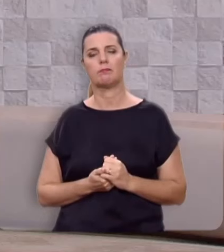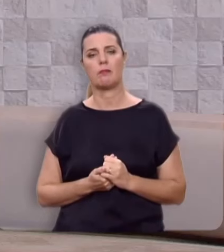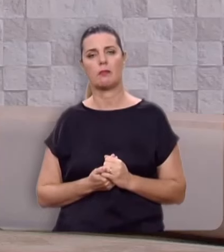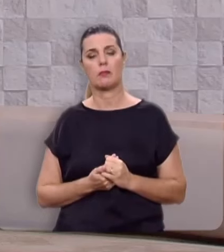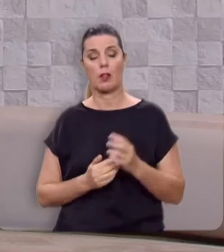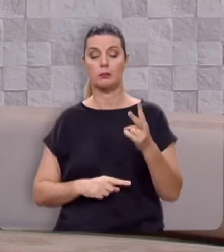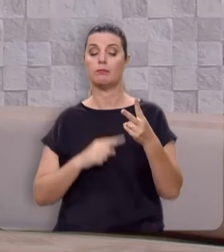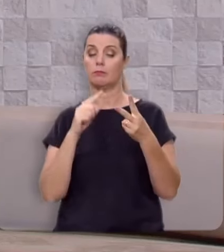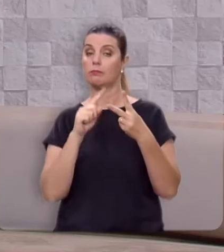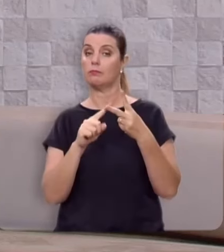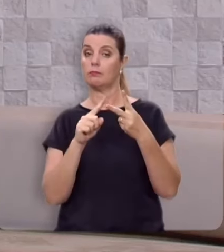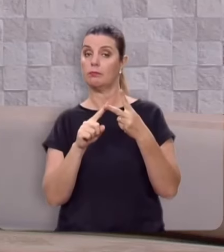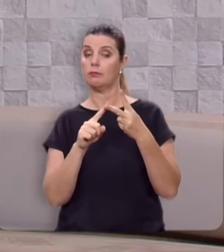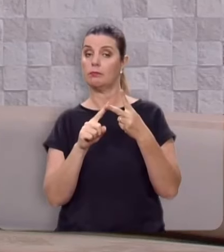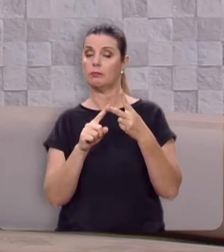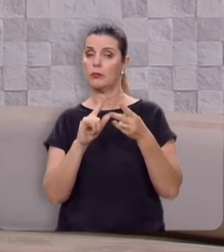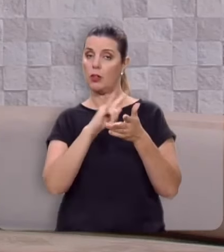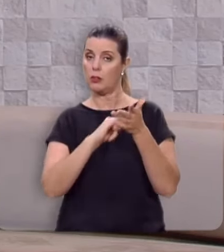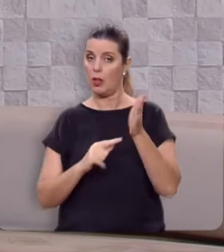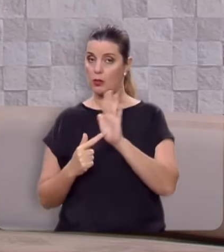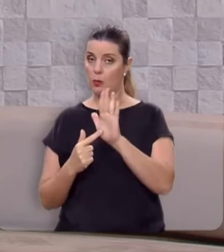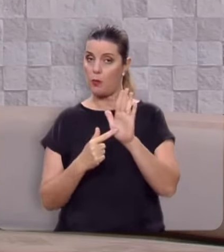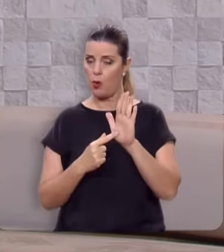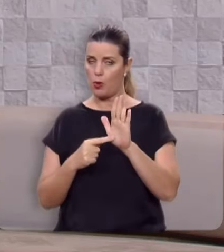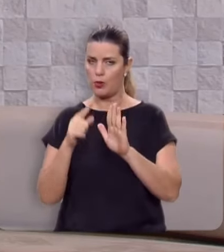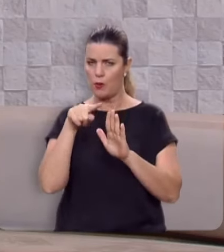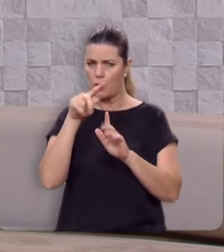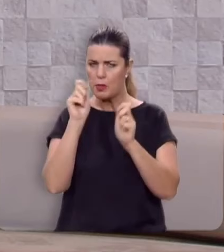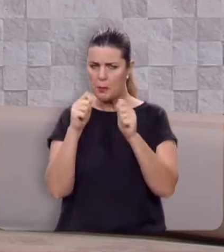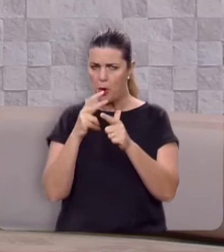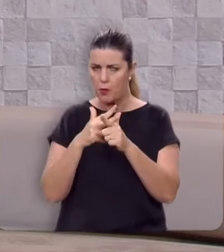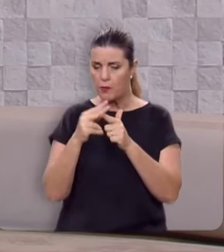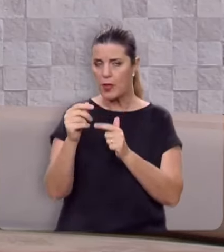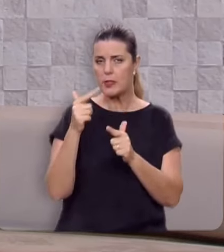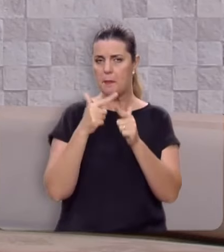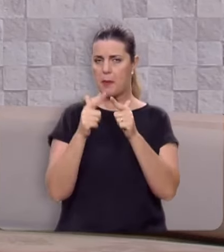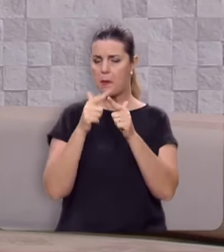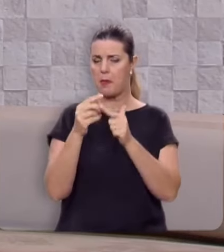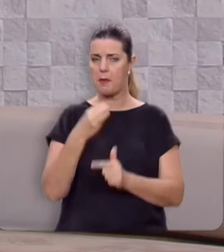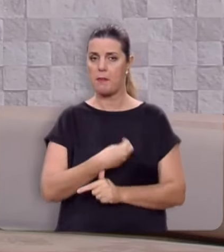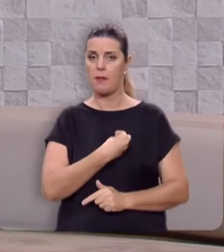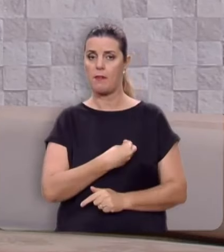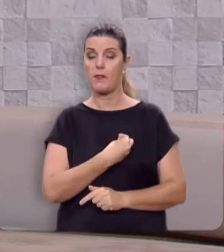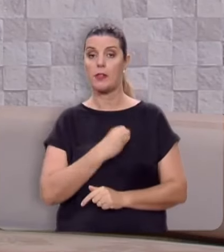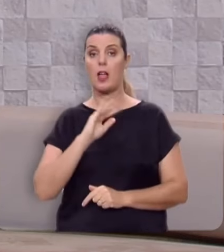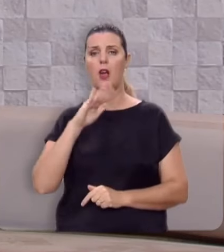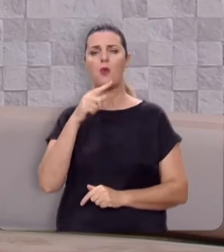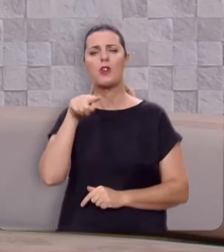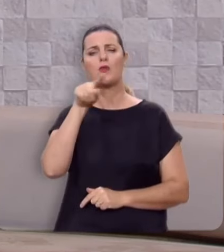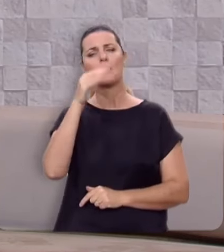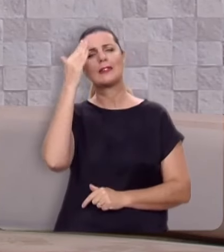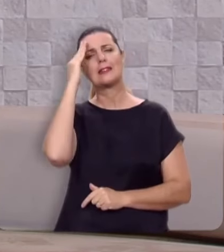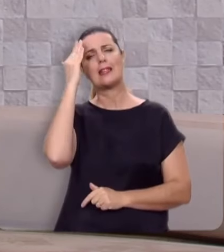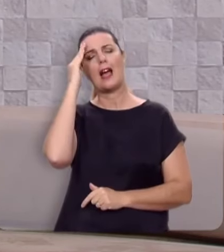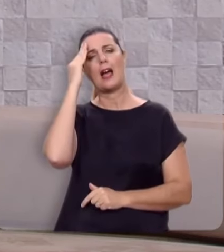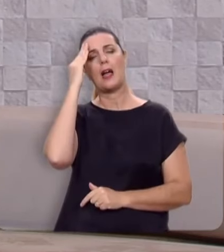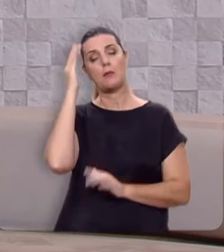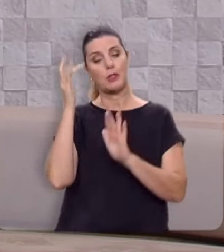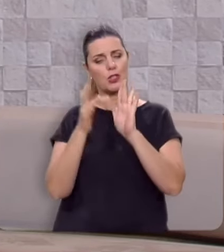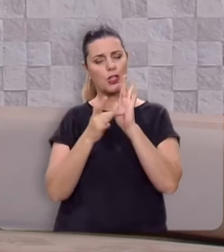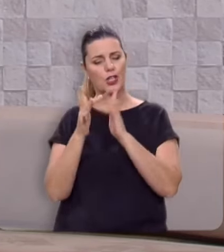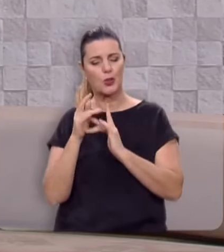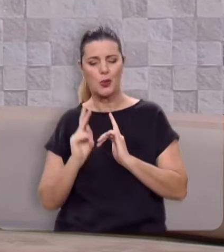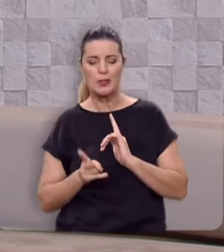A segunda coisa que esse texto nos mostra: você pode vencer as tempestades da vida quando você sabe que Jesus